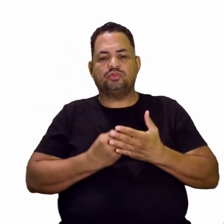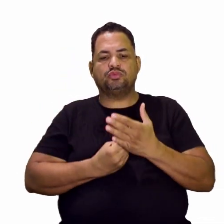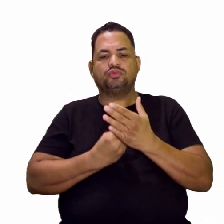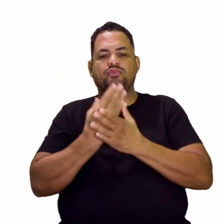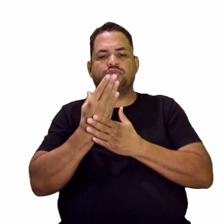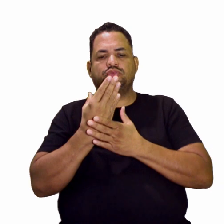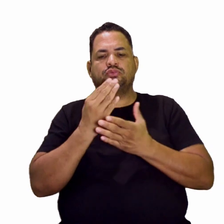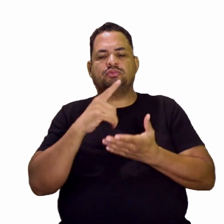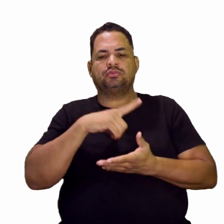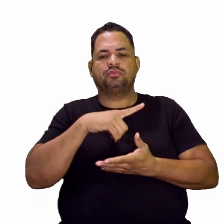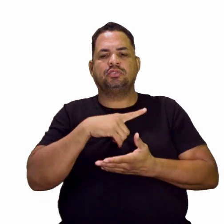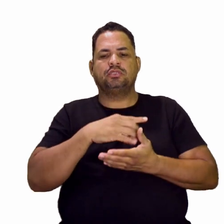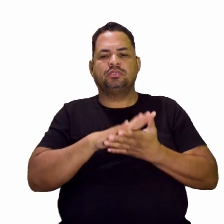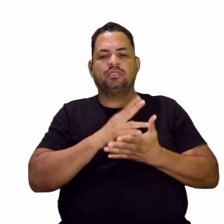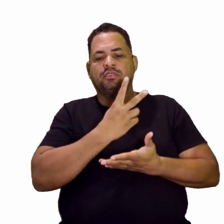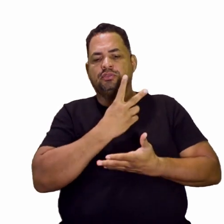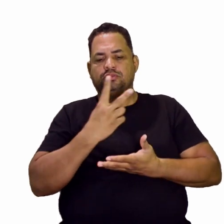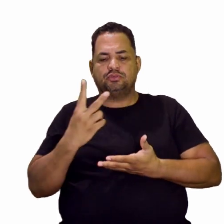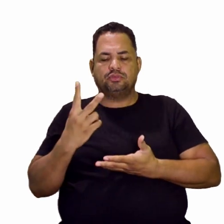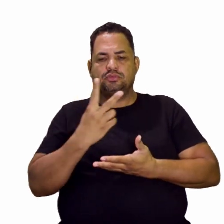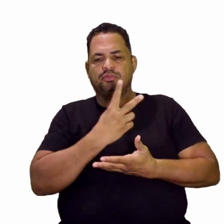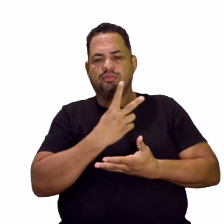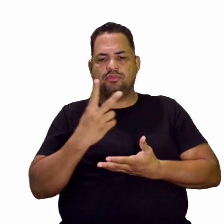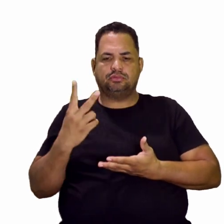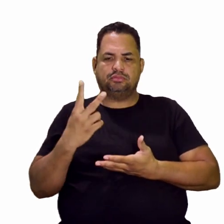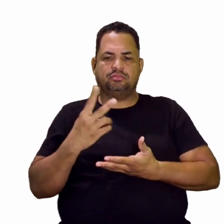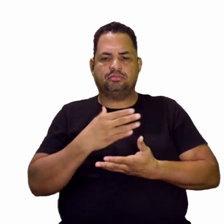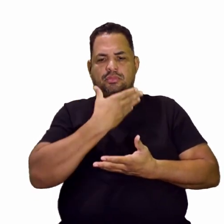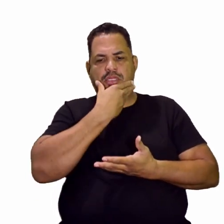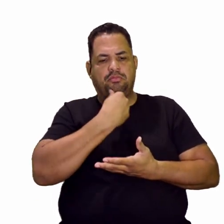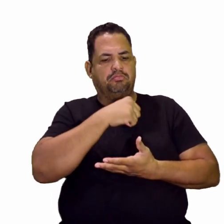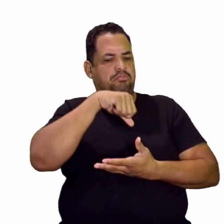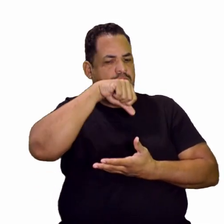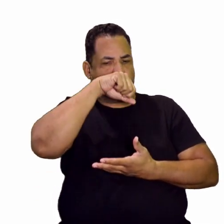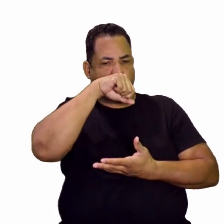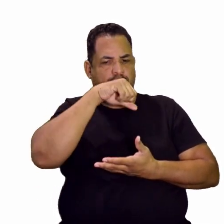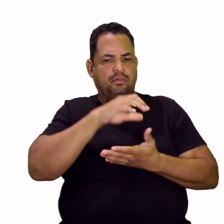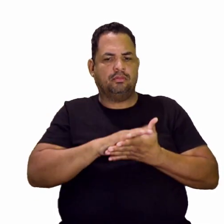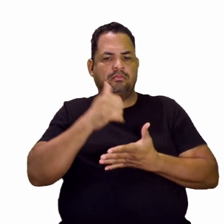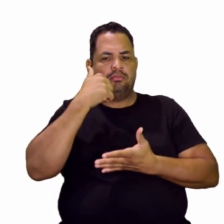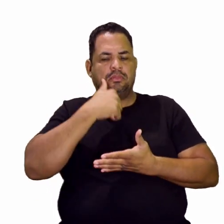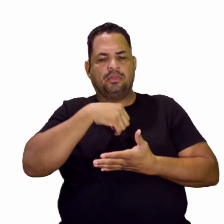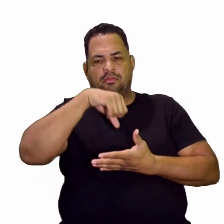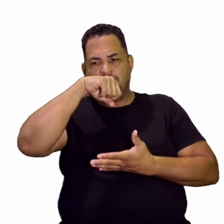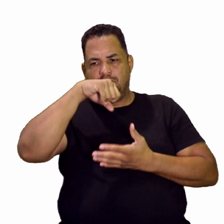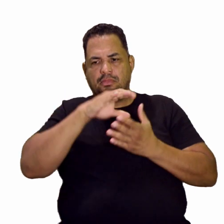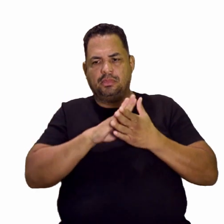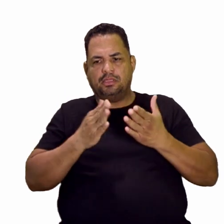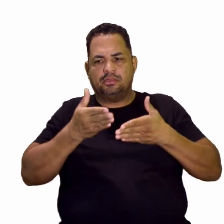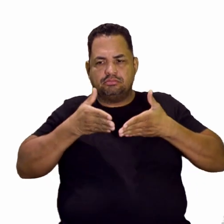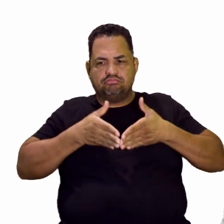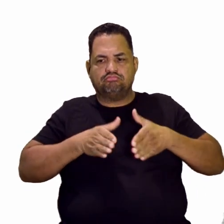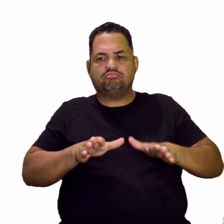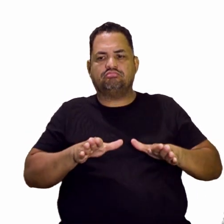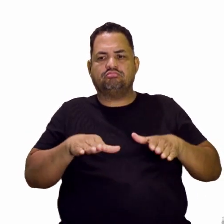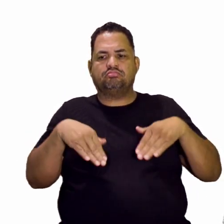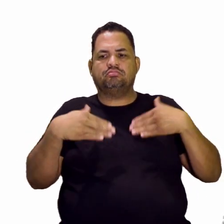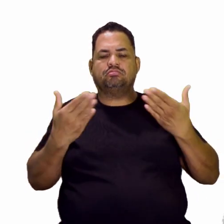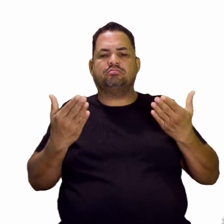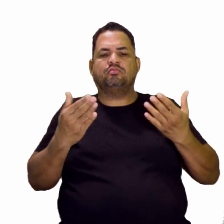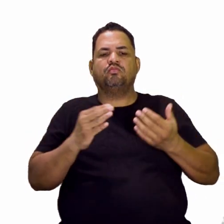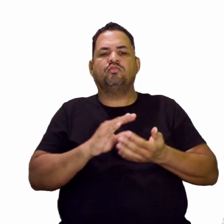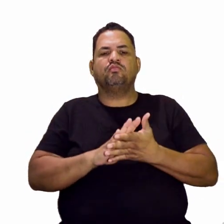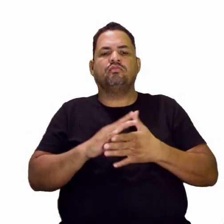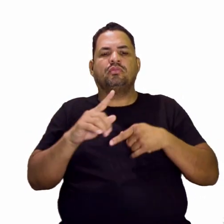tinha partes do pai e partes da mãe, tá bom? Então ele fez vários experimentos,